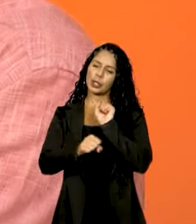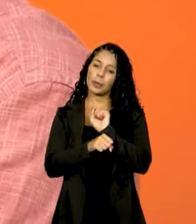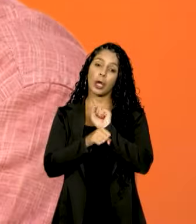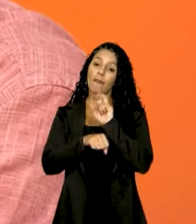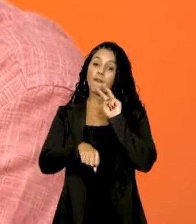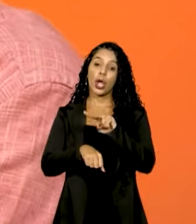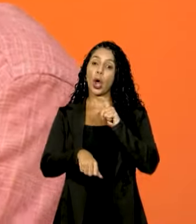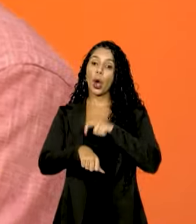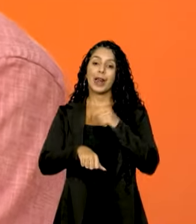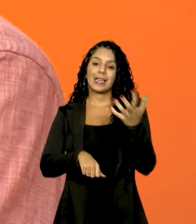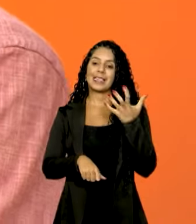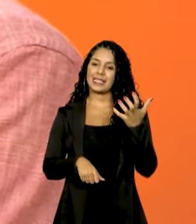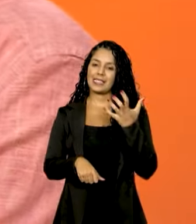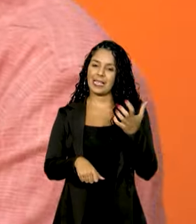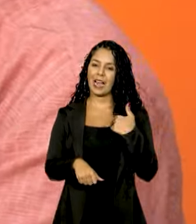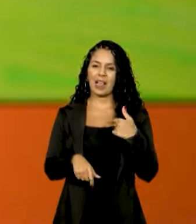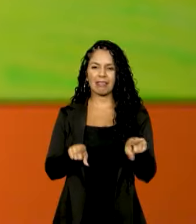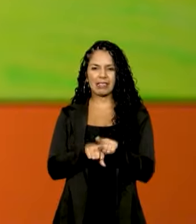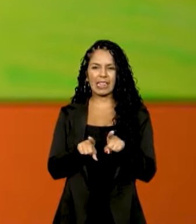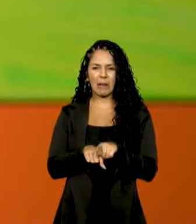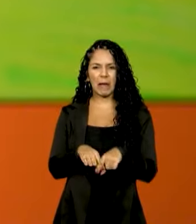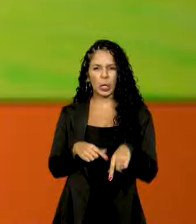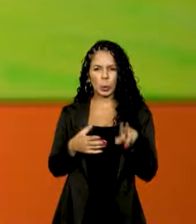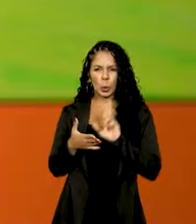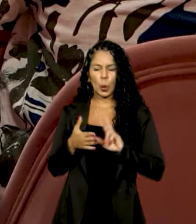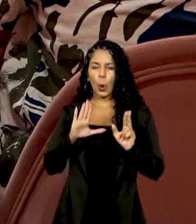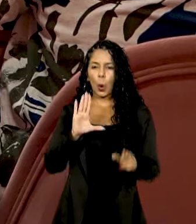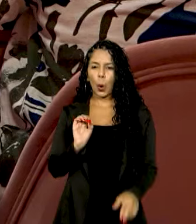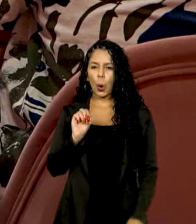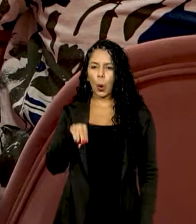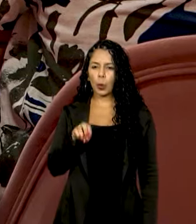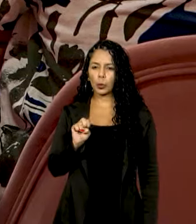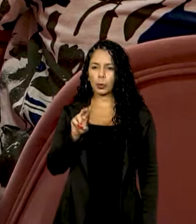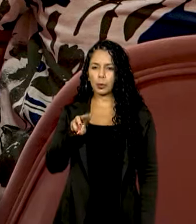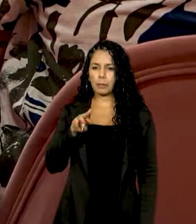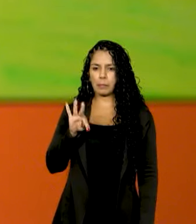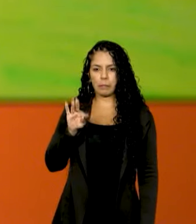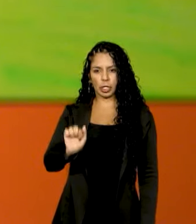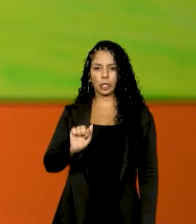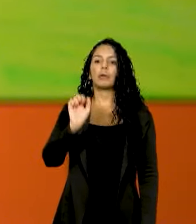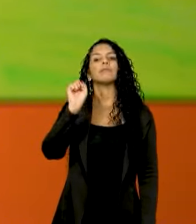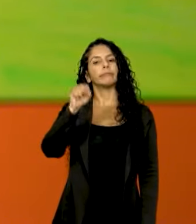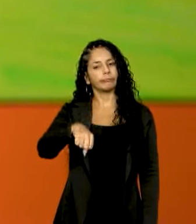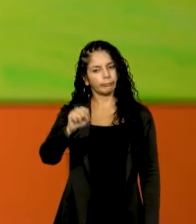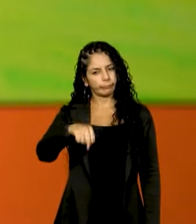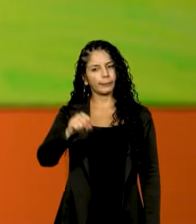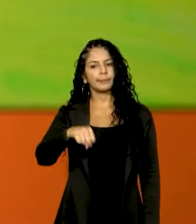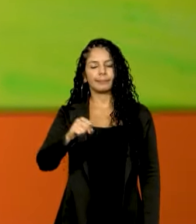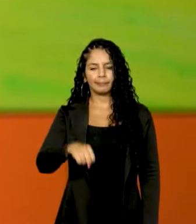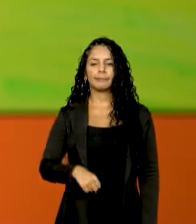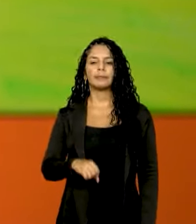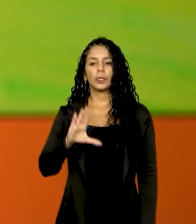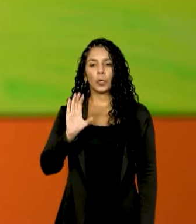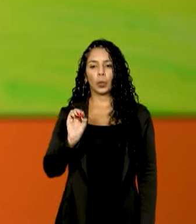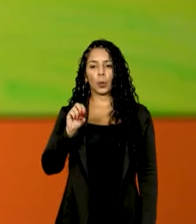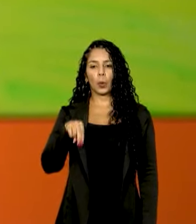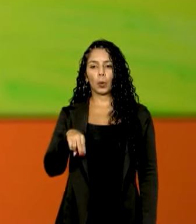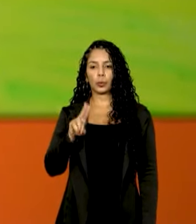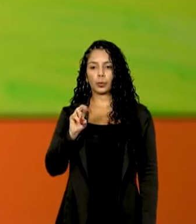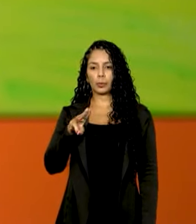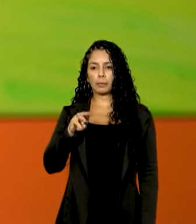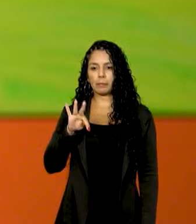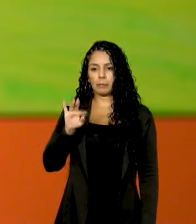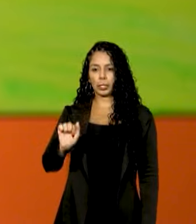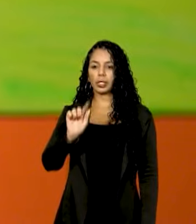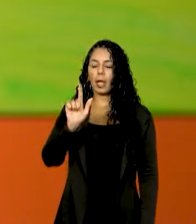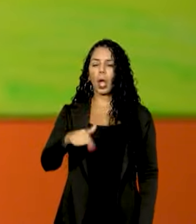quiser. Ela pois também fica mais consumista nesse sentido, pra todos, sim. Consumista fica. Fica, né? Consumista, esse foi o outro problema que eu